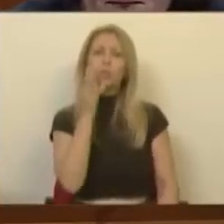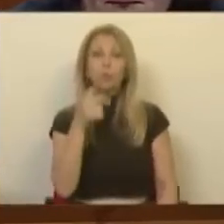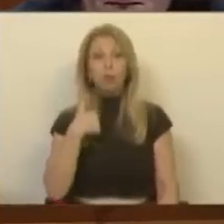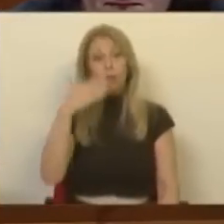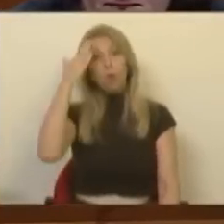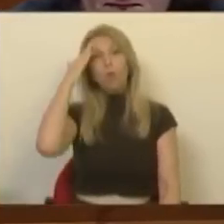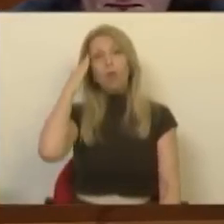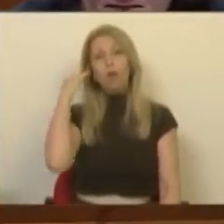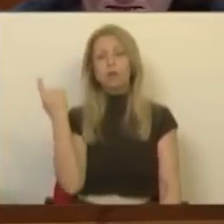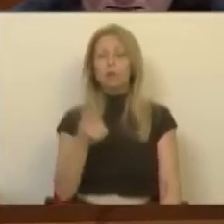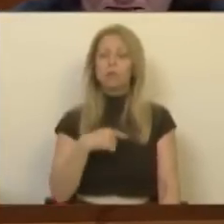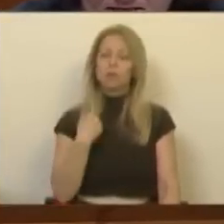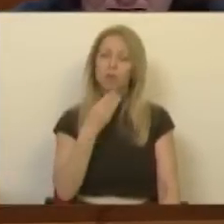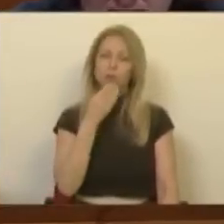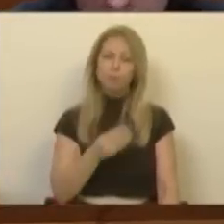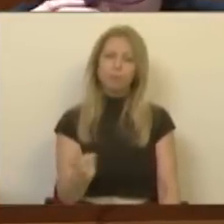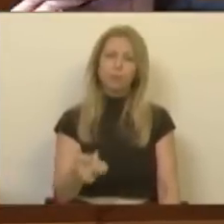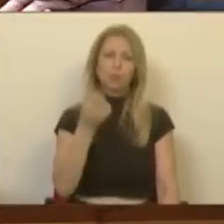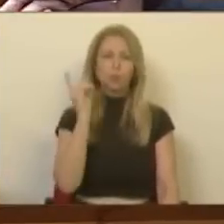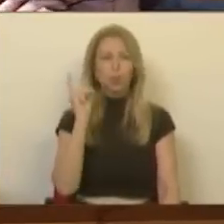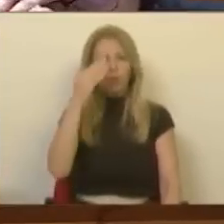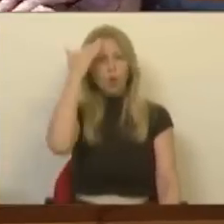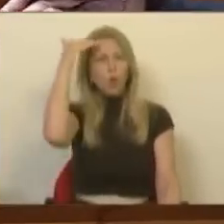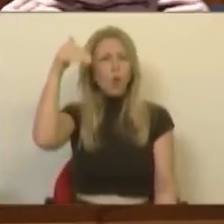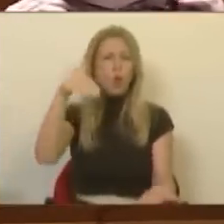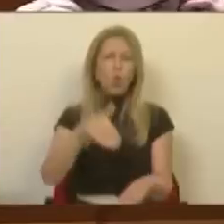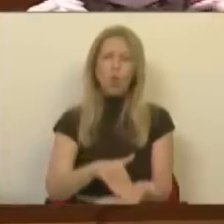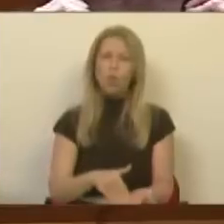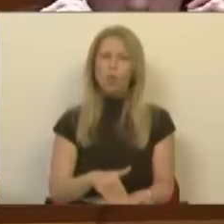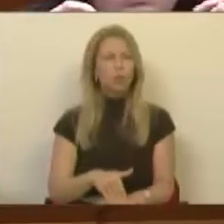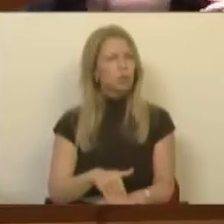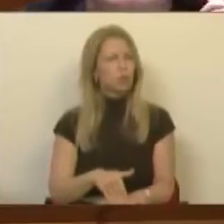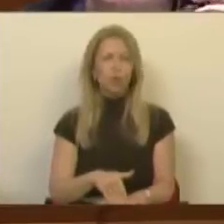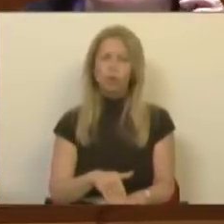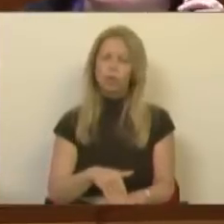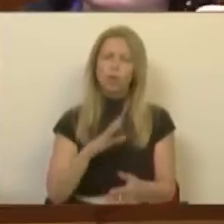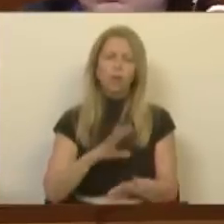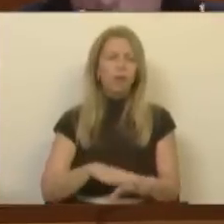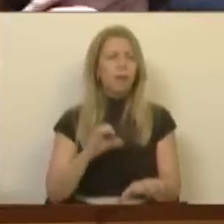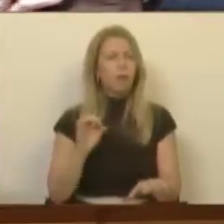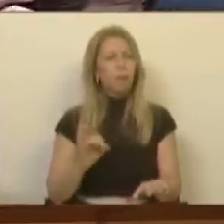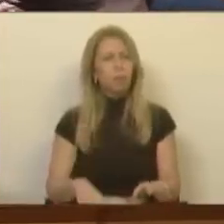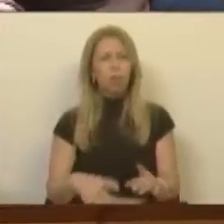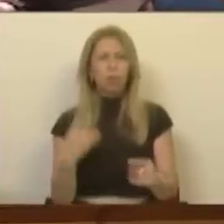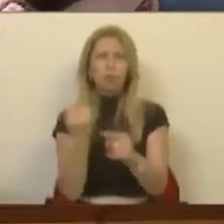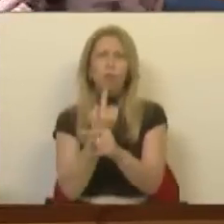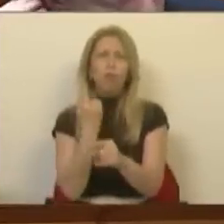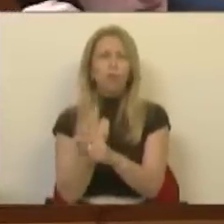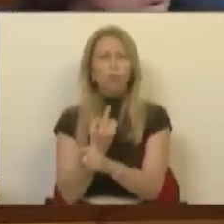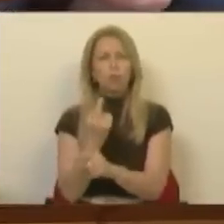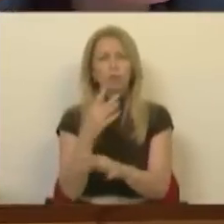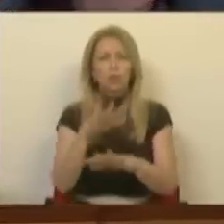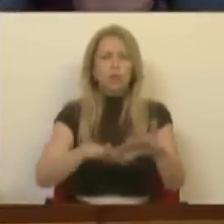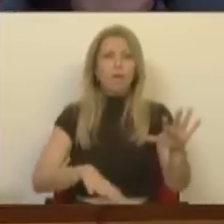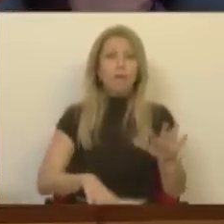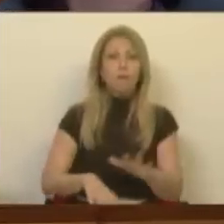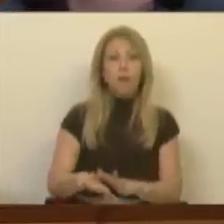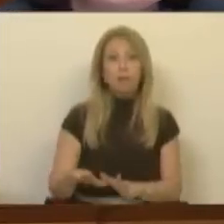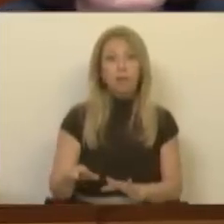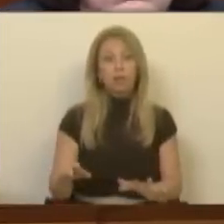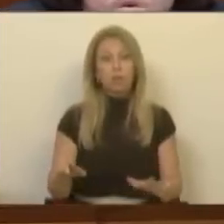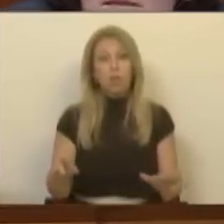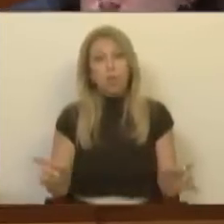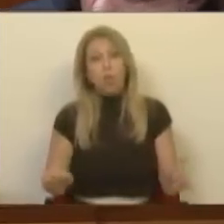acho que não devemos retirar ilações sobre a validade de Atos praticados que